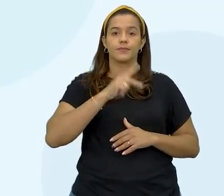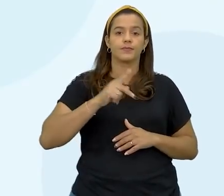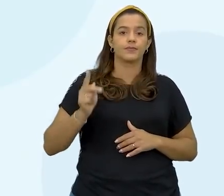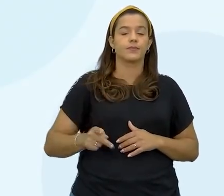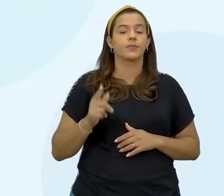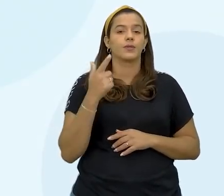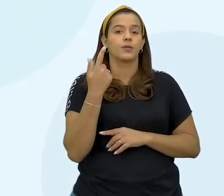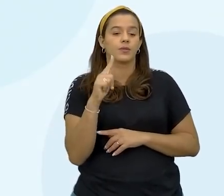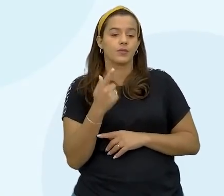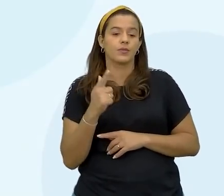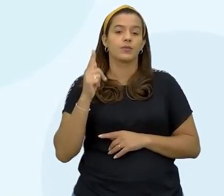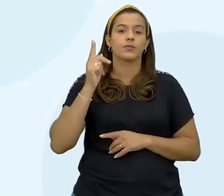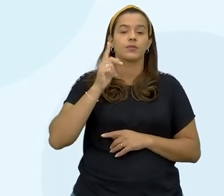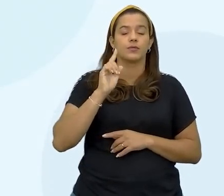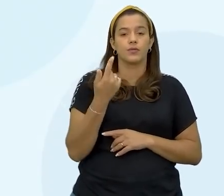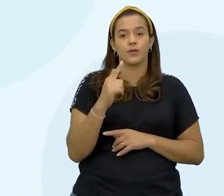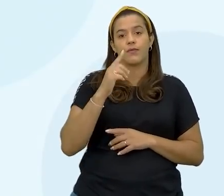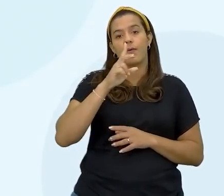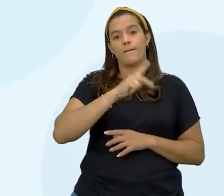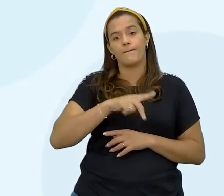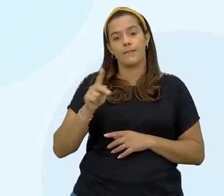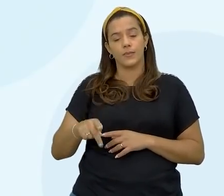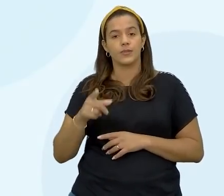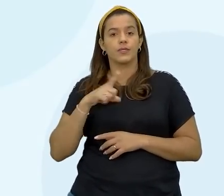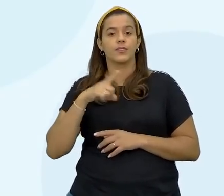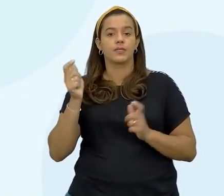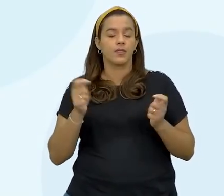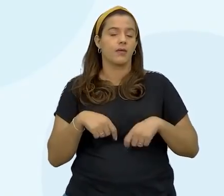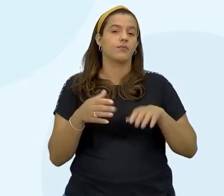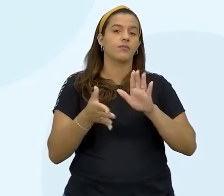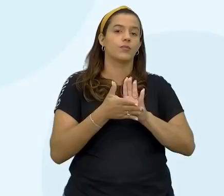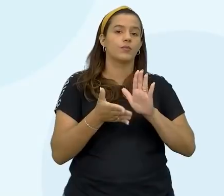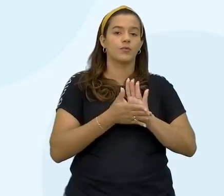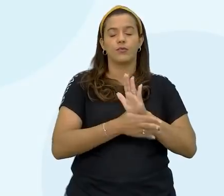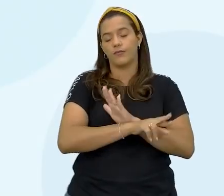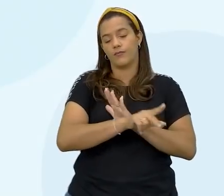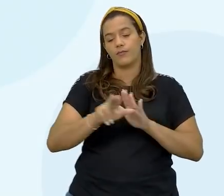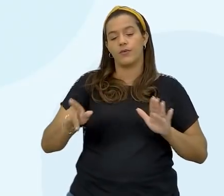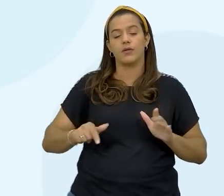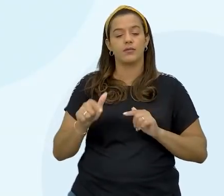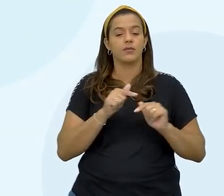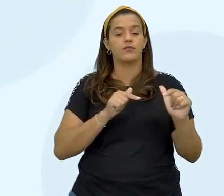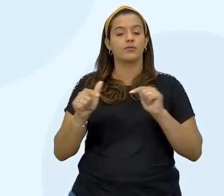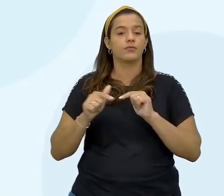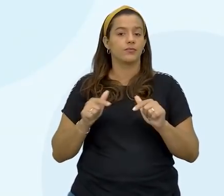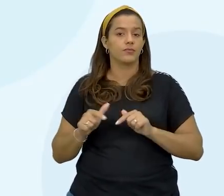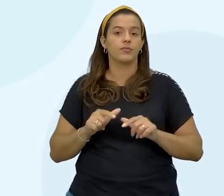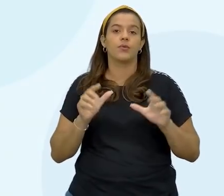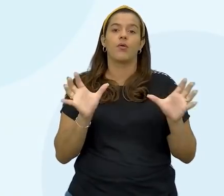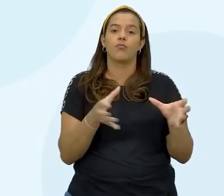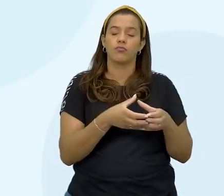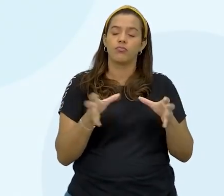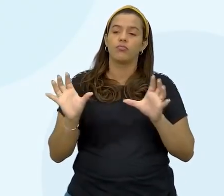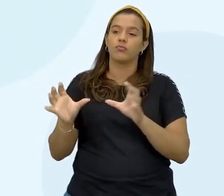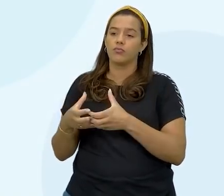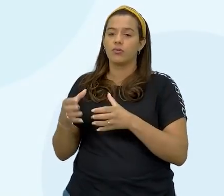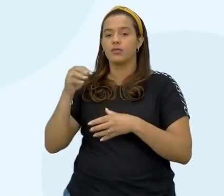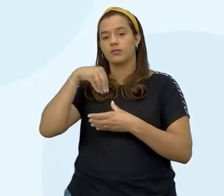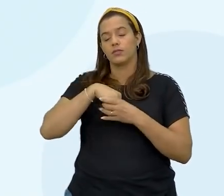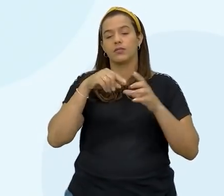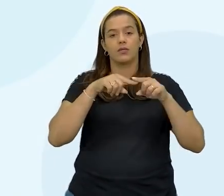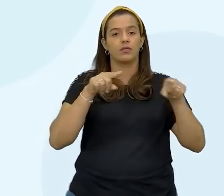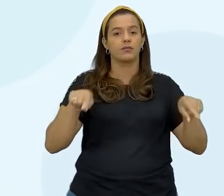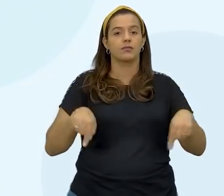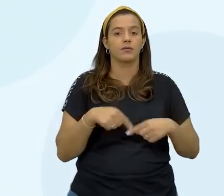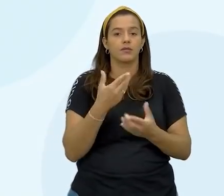e ciências e língua portuguesa podem propor aí um conjunto de atividades a serem trabalhadas de maneira articulada em sala de aula.